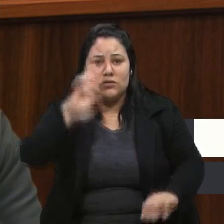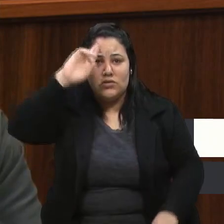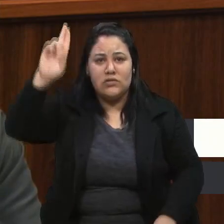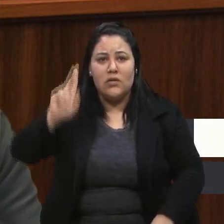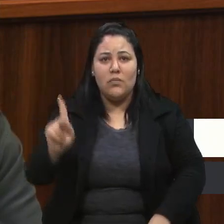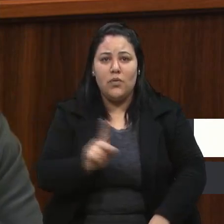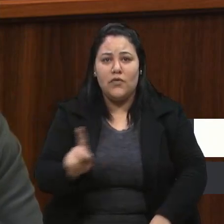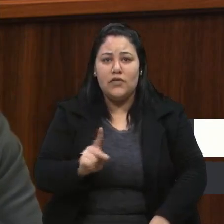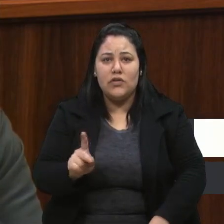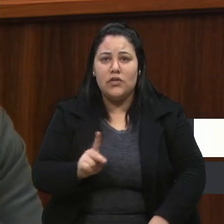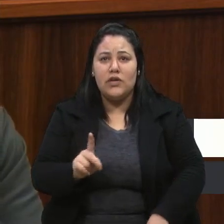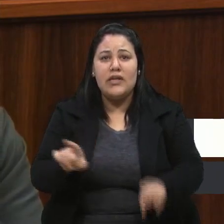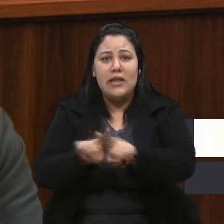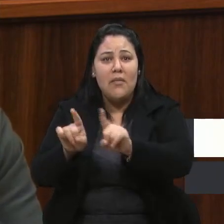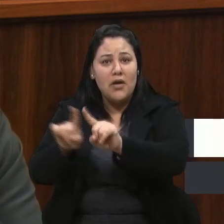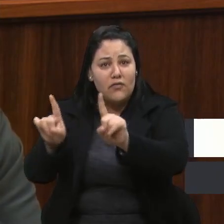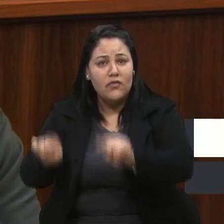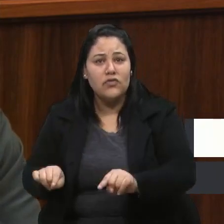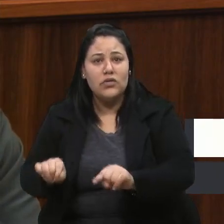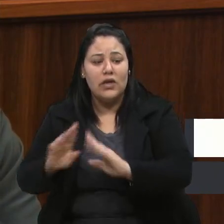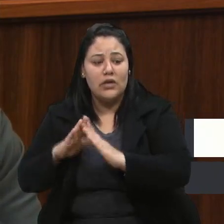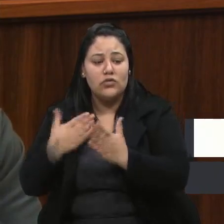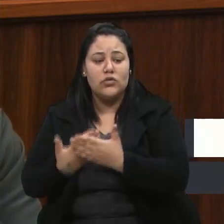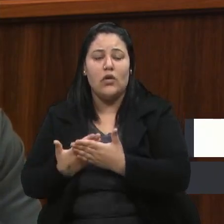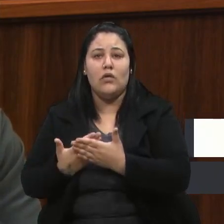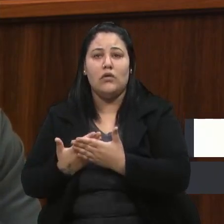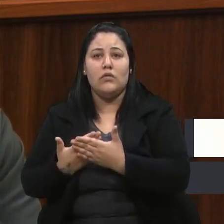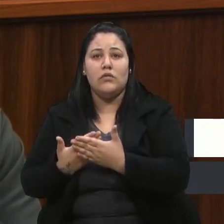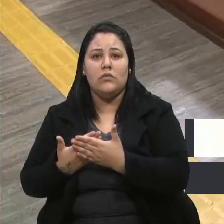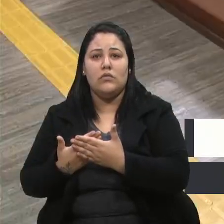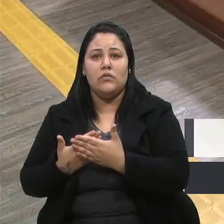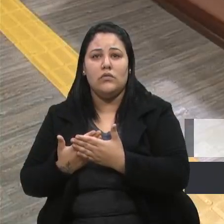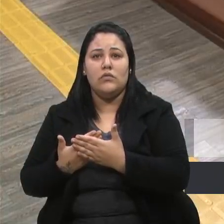professores e funcionários de escola. Obrigado. Felipe Guilherme.